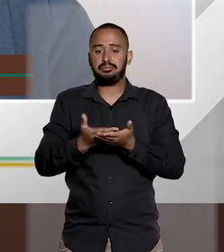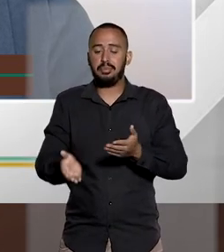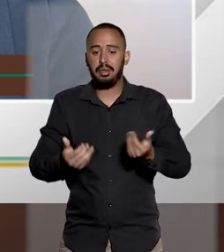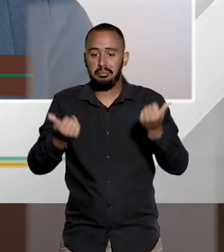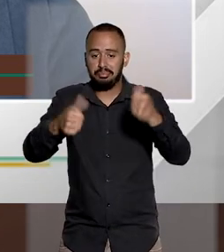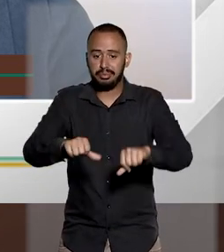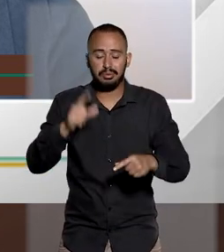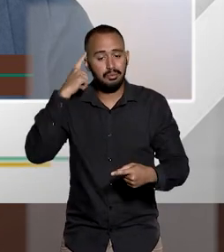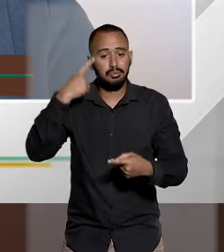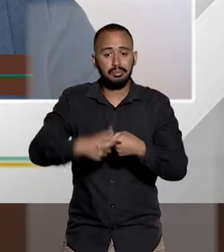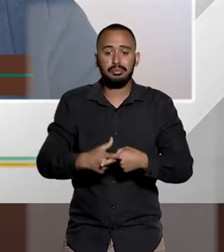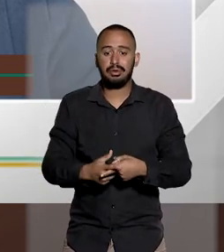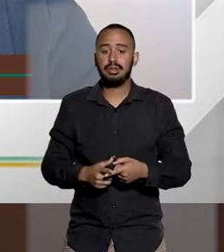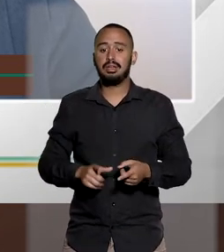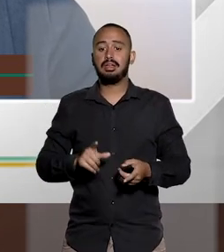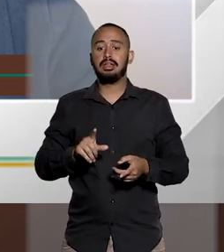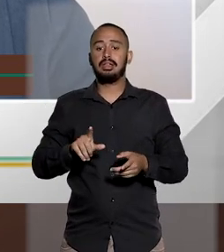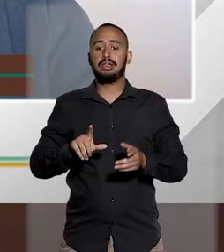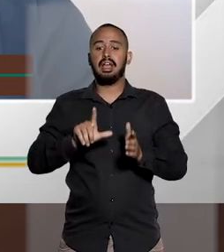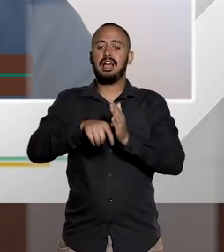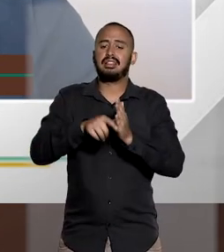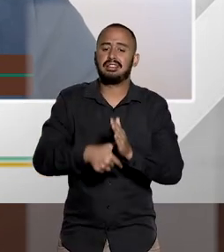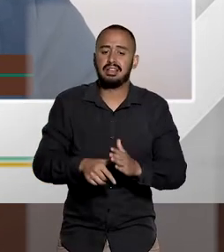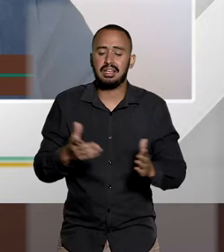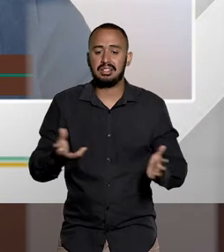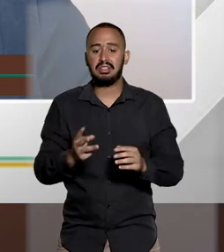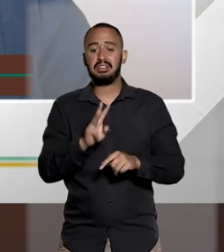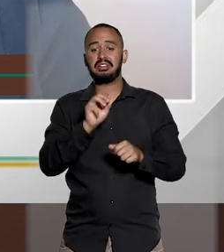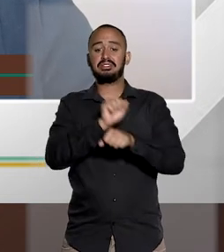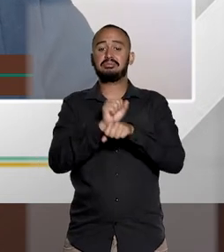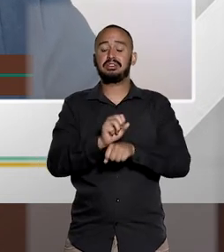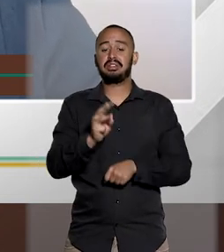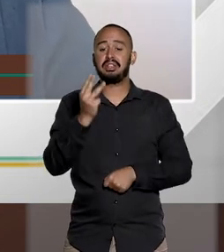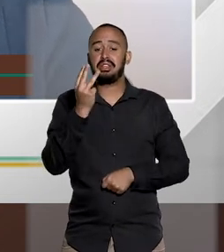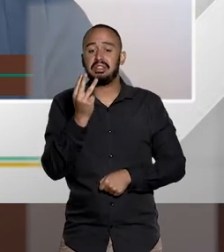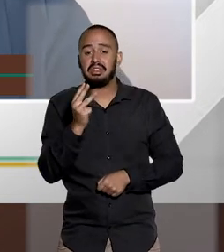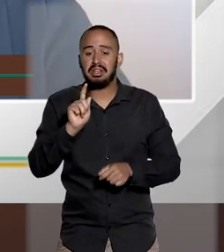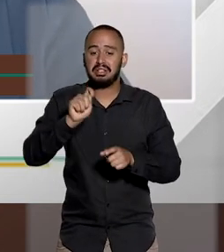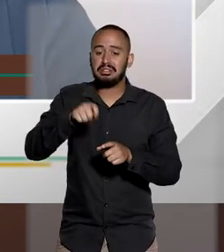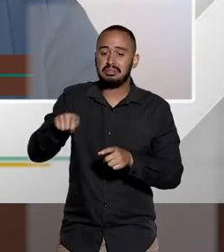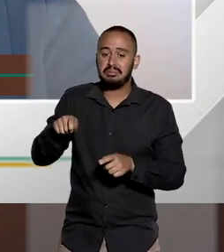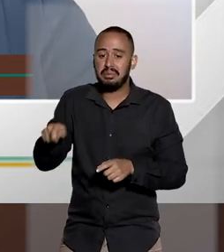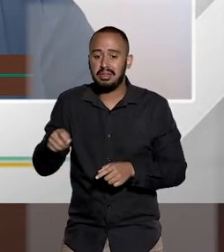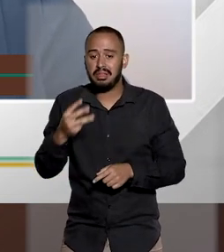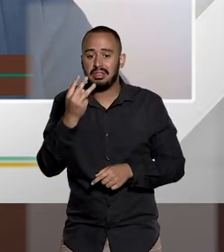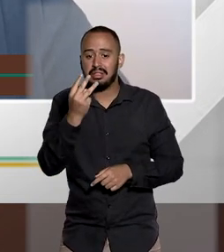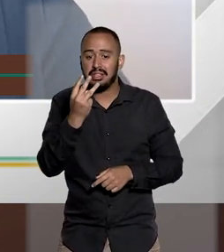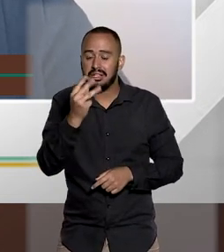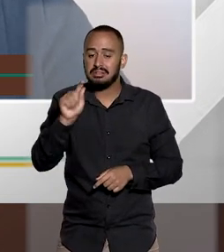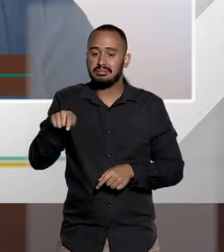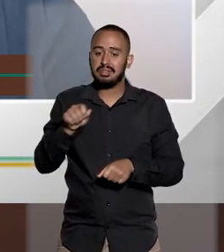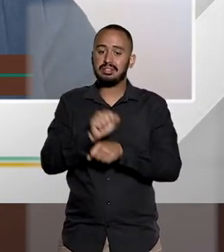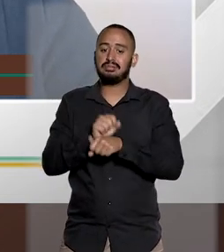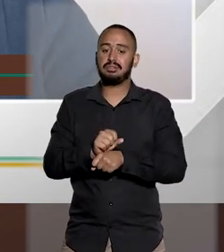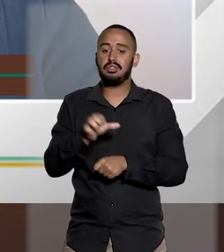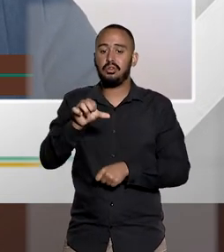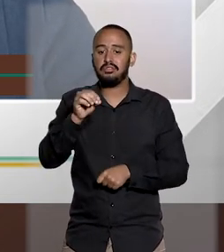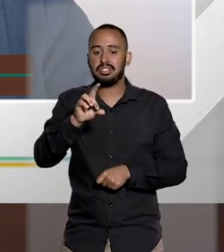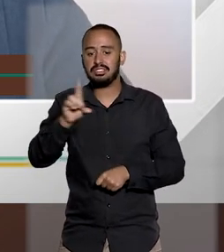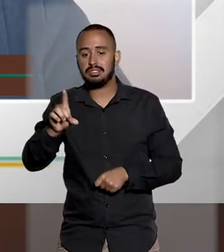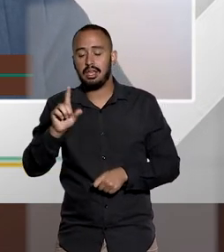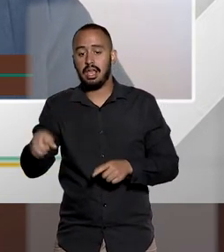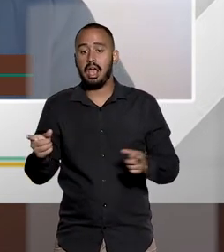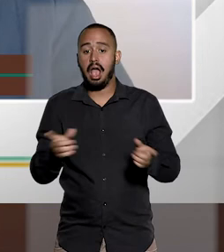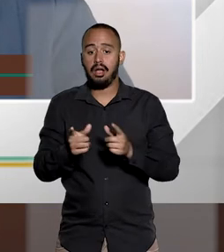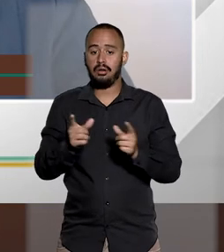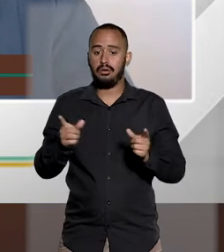tolerar 3 meses, 90 dias de atraso, e agora 60 dias ficou melhor. Então, diante dessa cláusula,